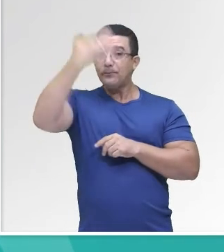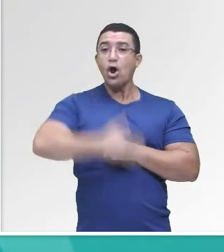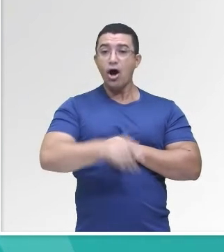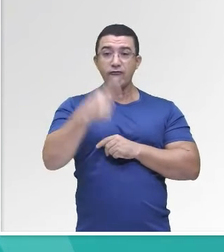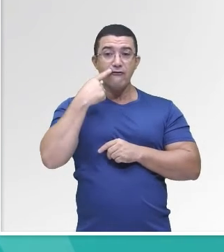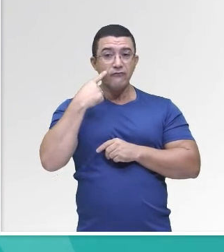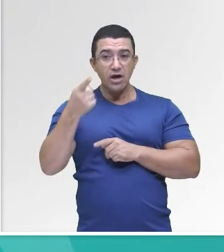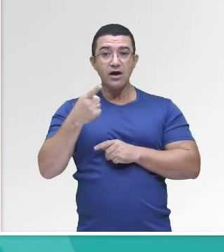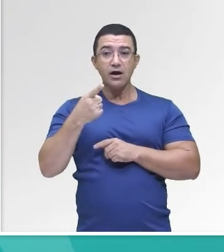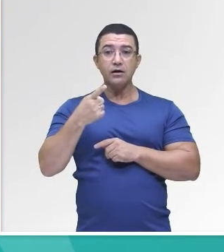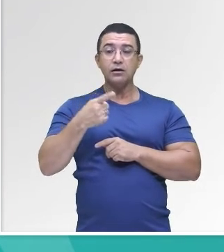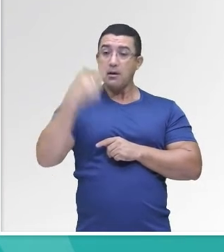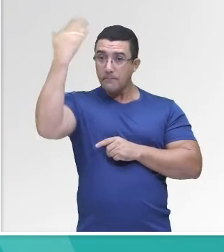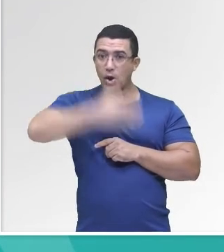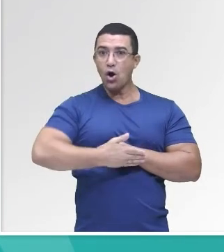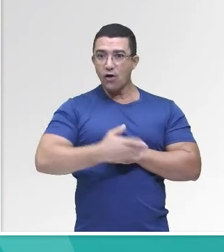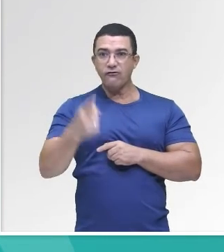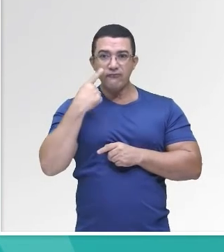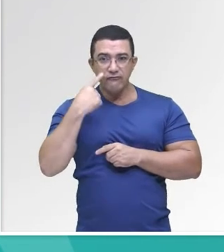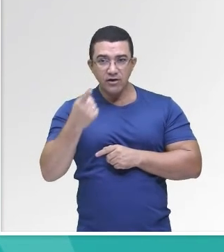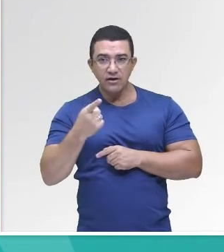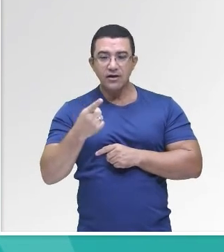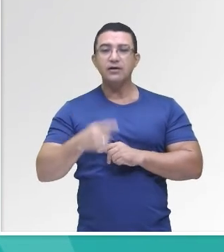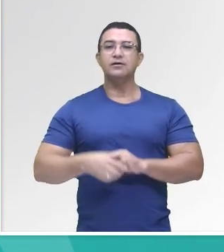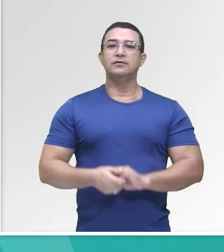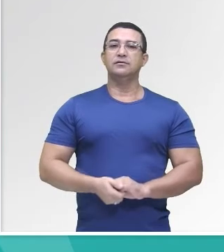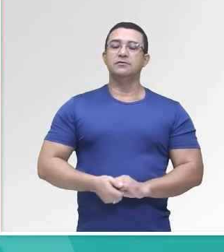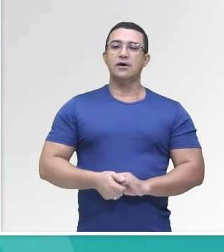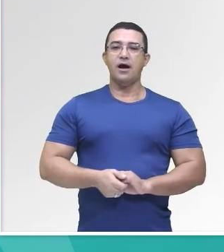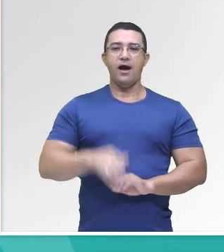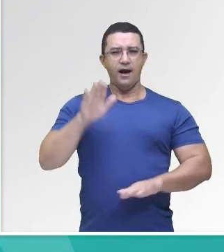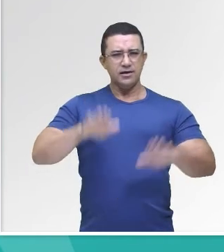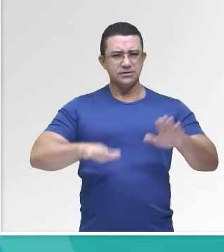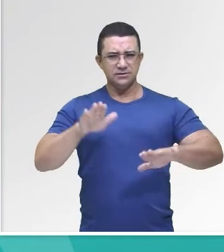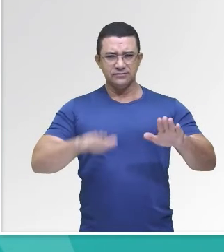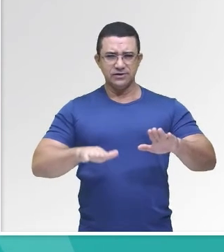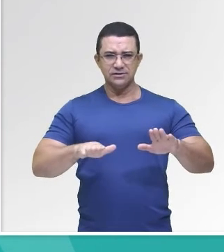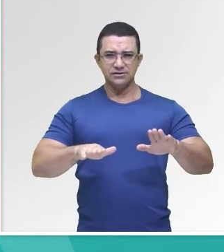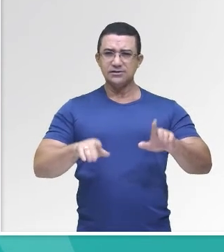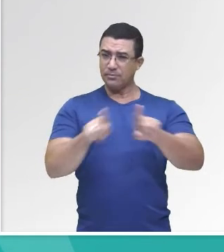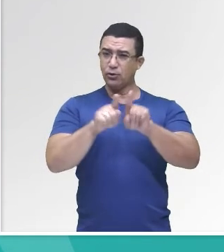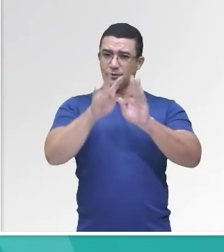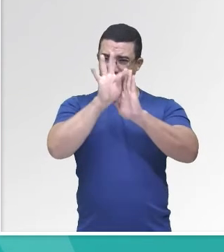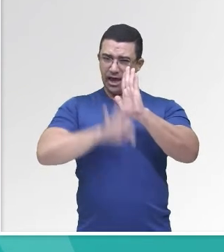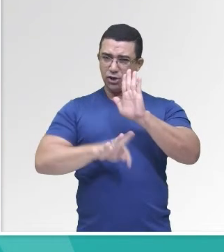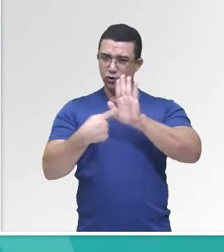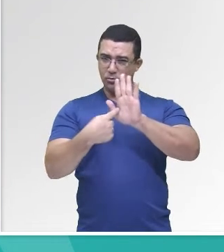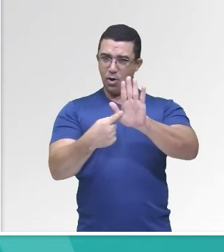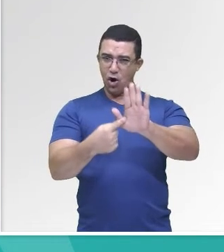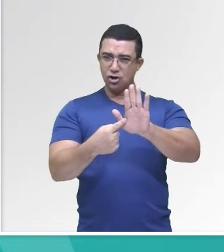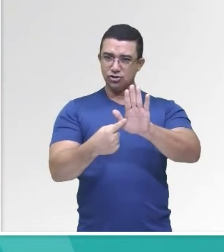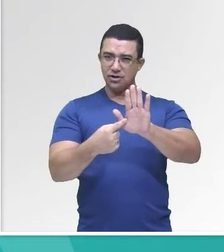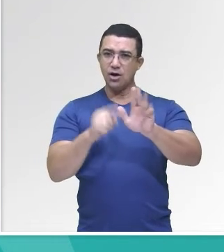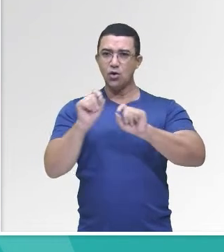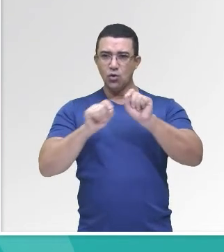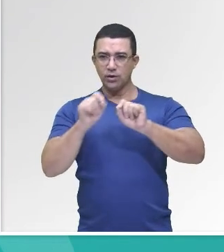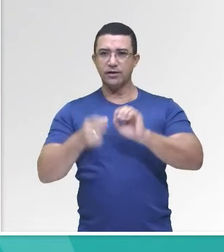fala, compruébalo. Muitos de nossos... Aí ele continua o quê? Ele vai dar